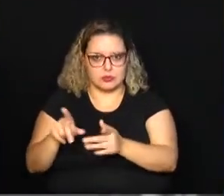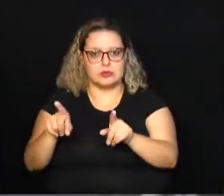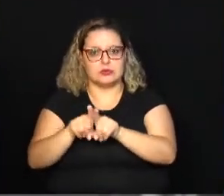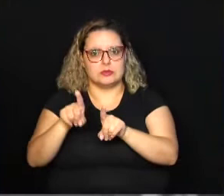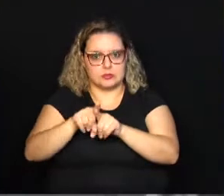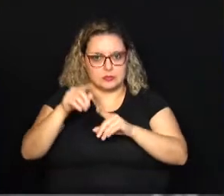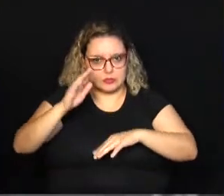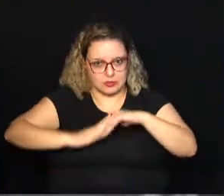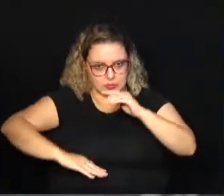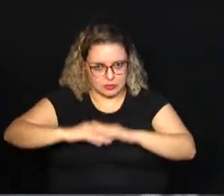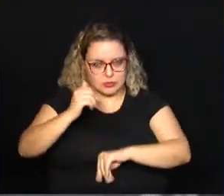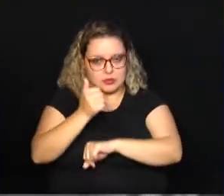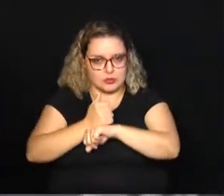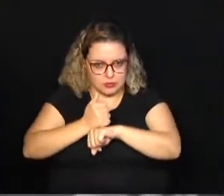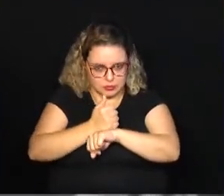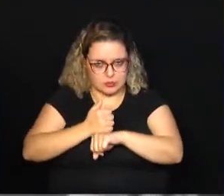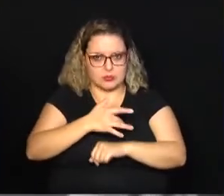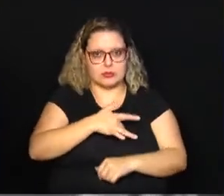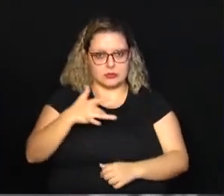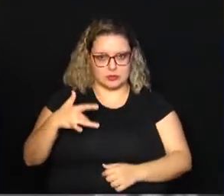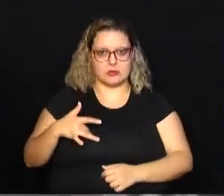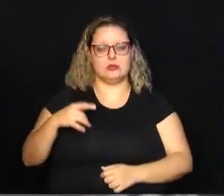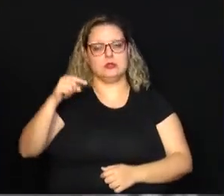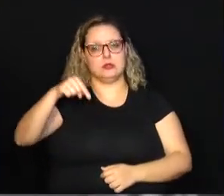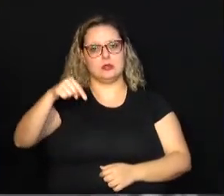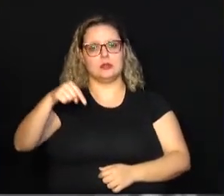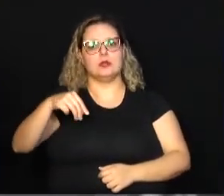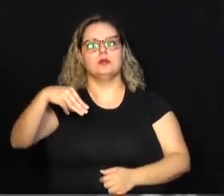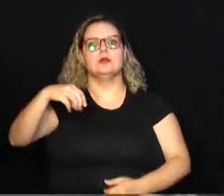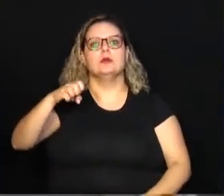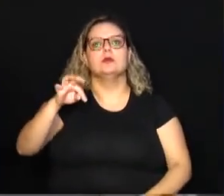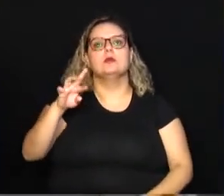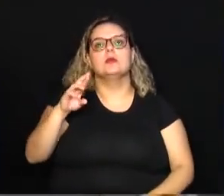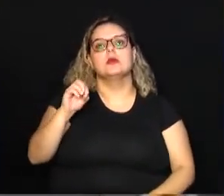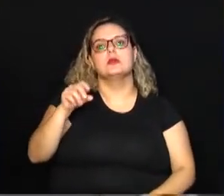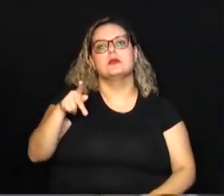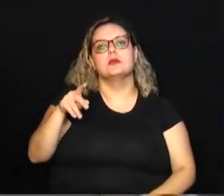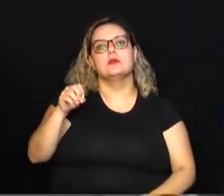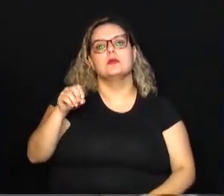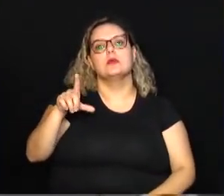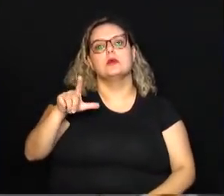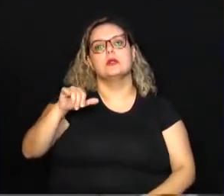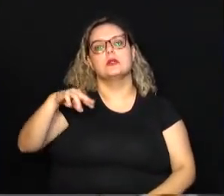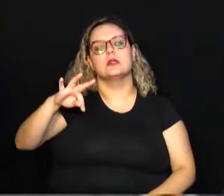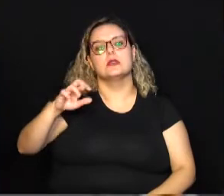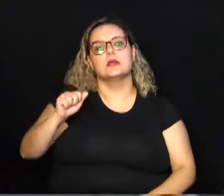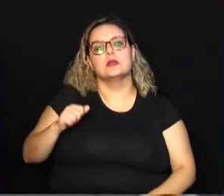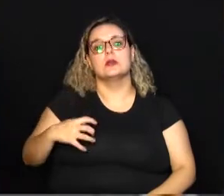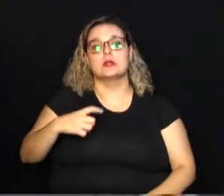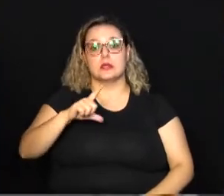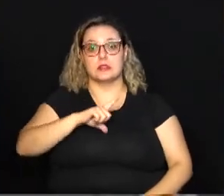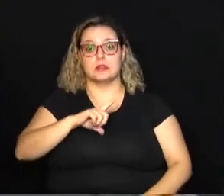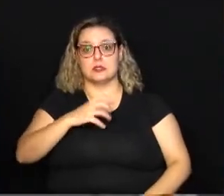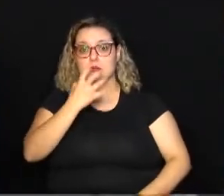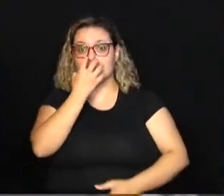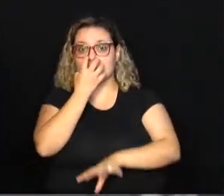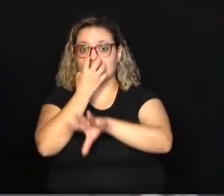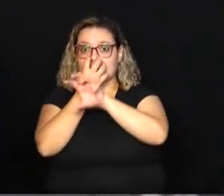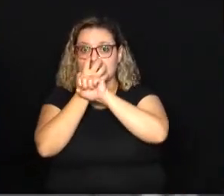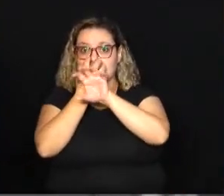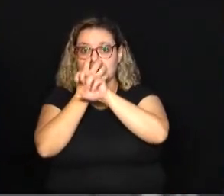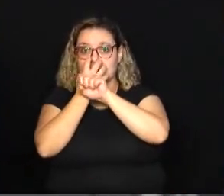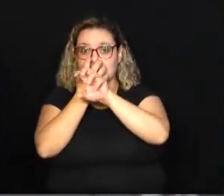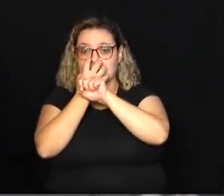saúde. Aqui no Metropolitano, hoje, eu disponho de rede de oxigênio, coisa que no ambulatório antigo eu dependia